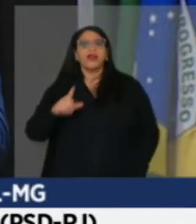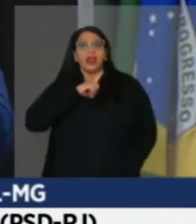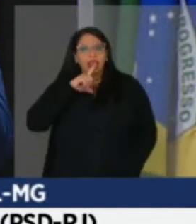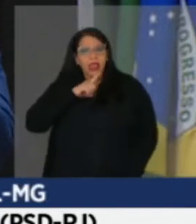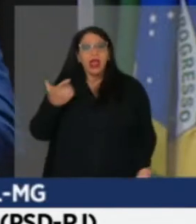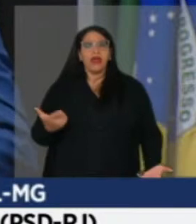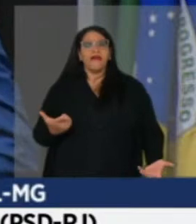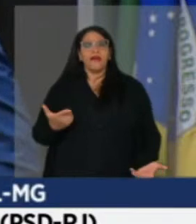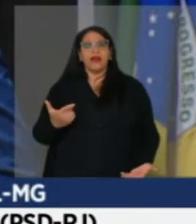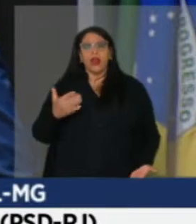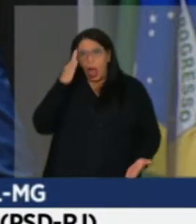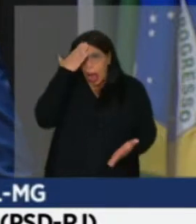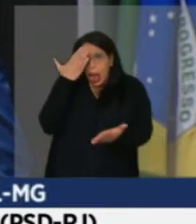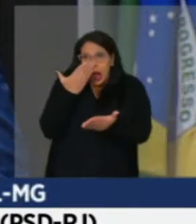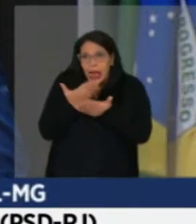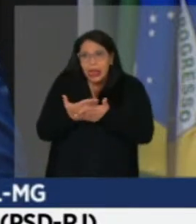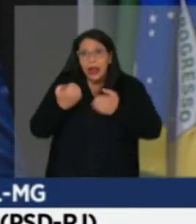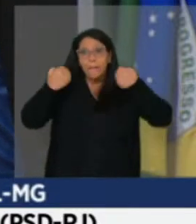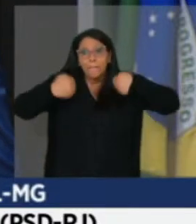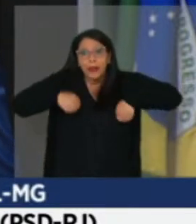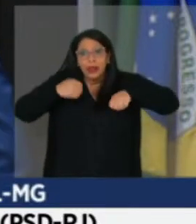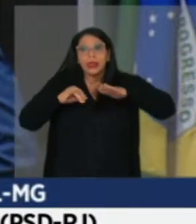nas instituições ou não?